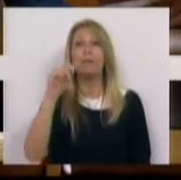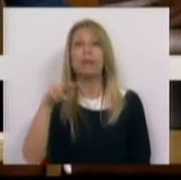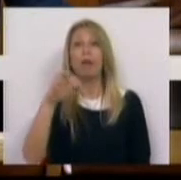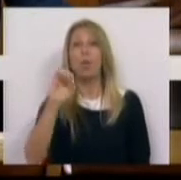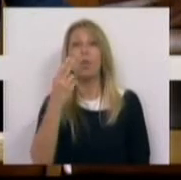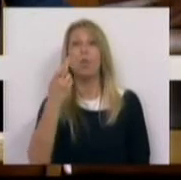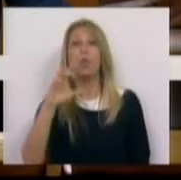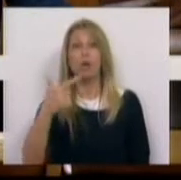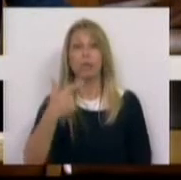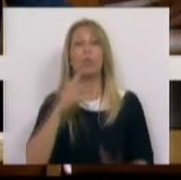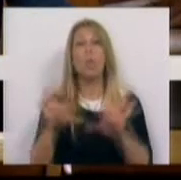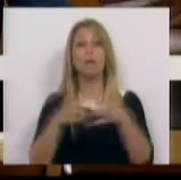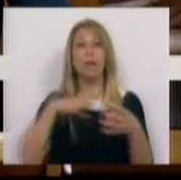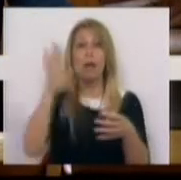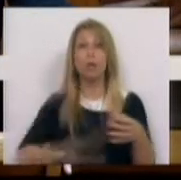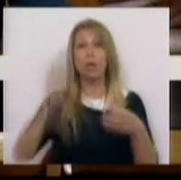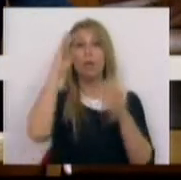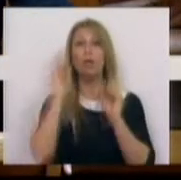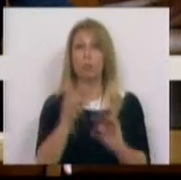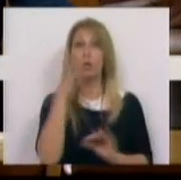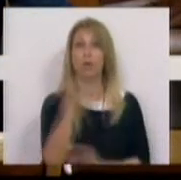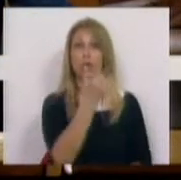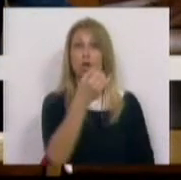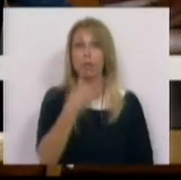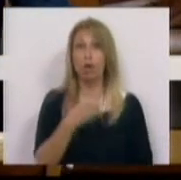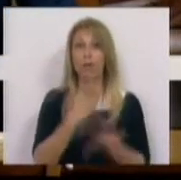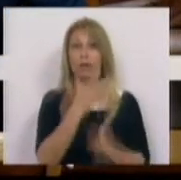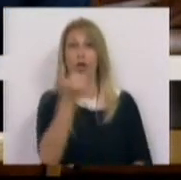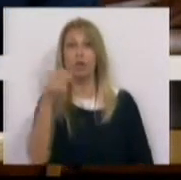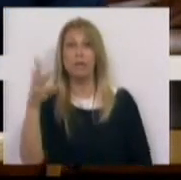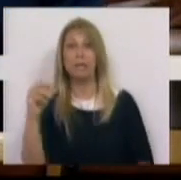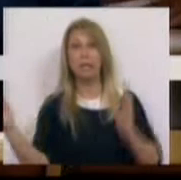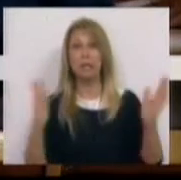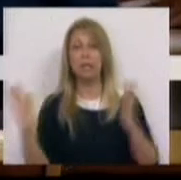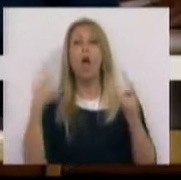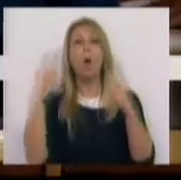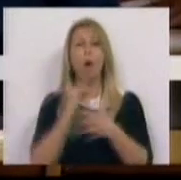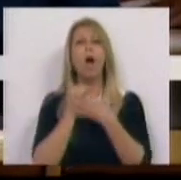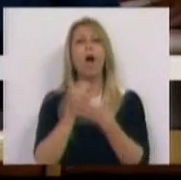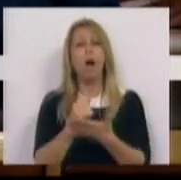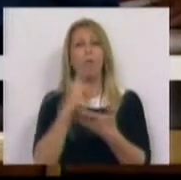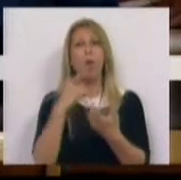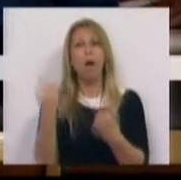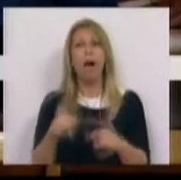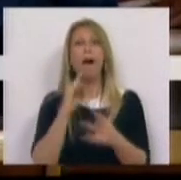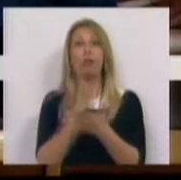Educação, entre 2009 e 2013, apoiada em numerosos estudos científicos e consensos obtidos,